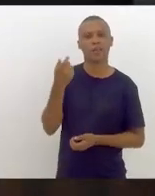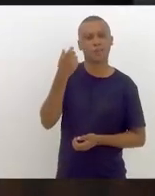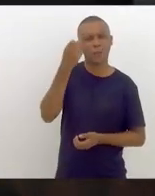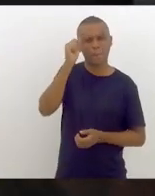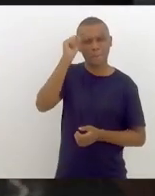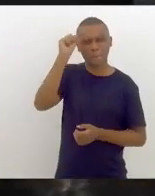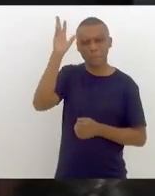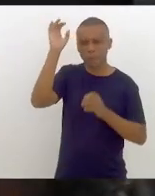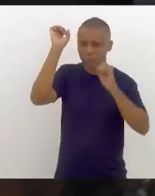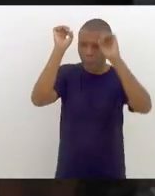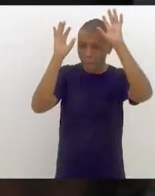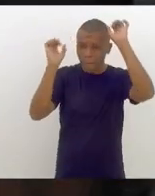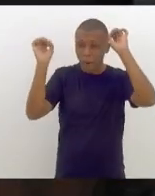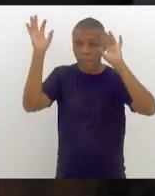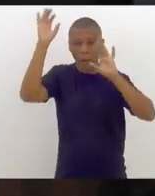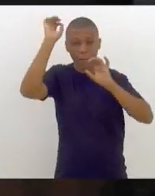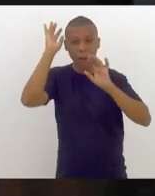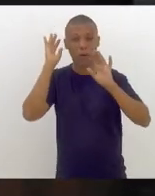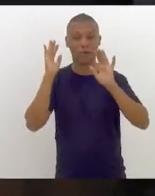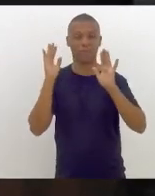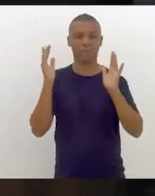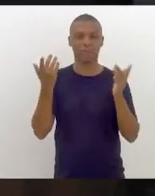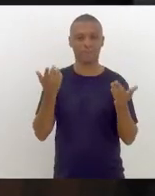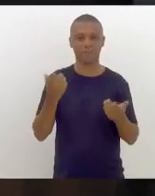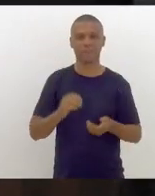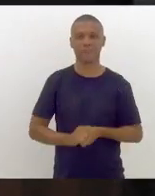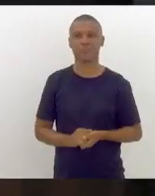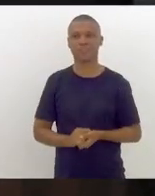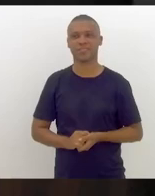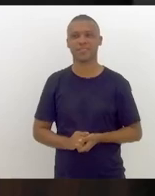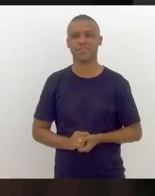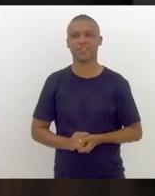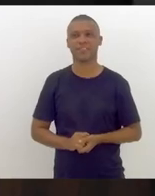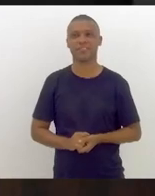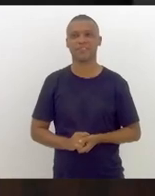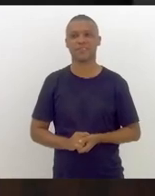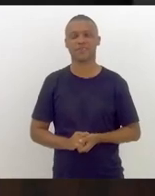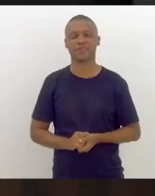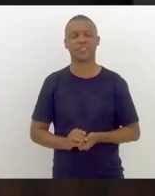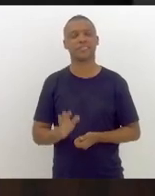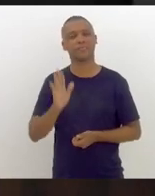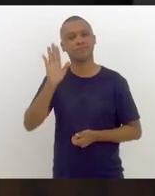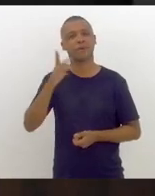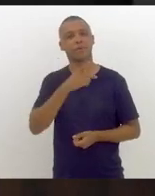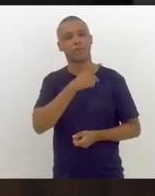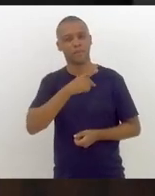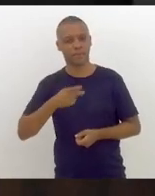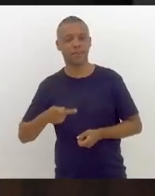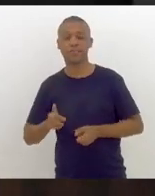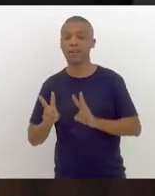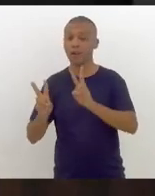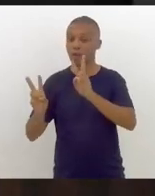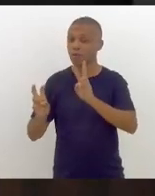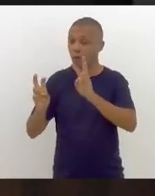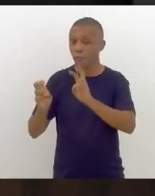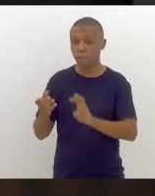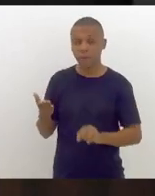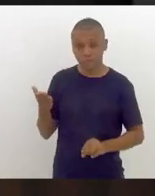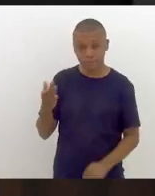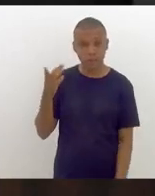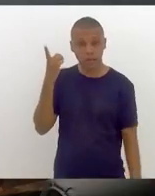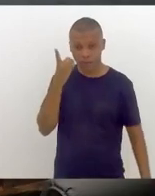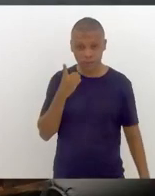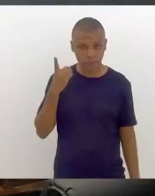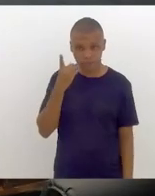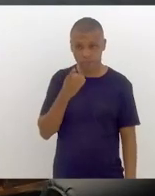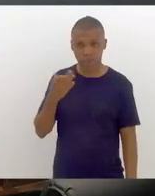o nome desse negócio aí seu presente em relação ao deputado